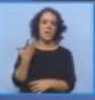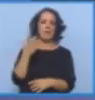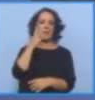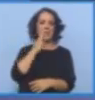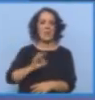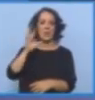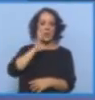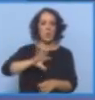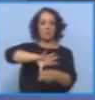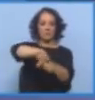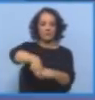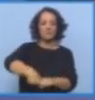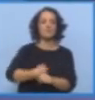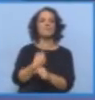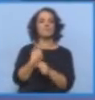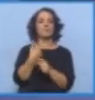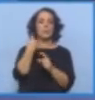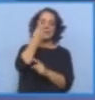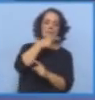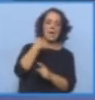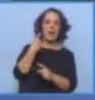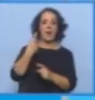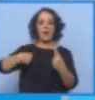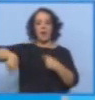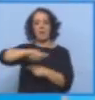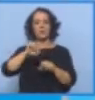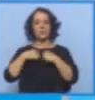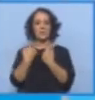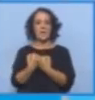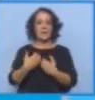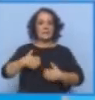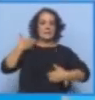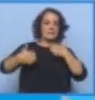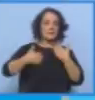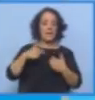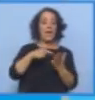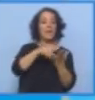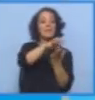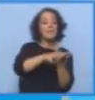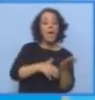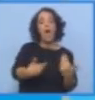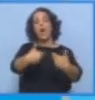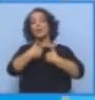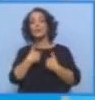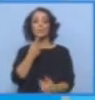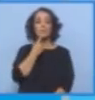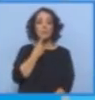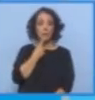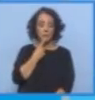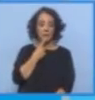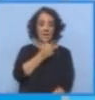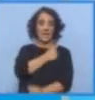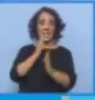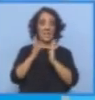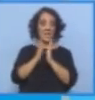vezes mostra-se com este rosto incómodo na sociedade, e este texto também nos vai servir para percebermos que, de facto, a Igreja, quando o incomoda, é